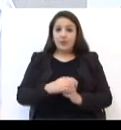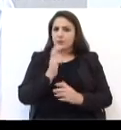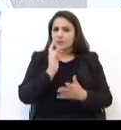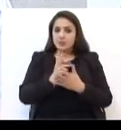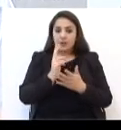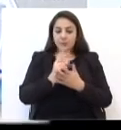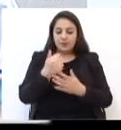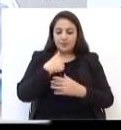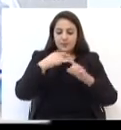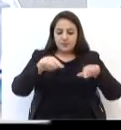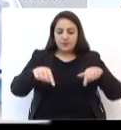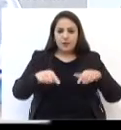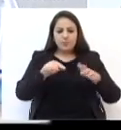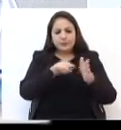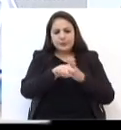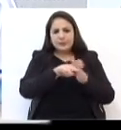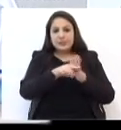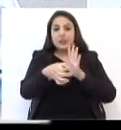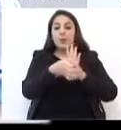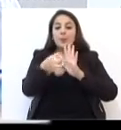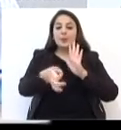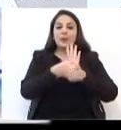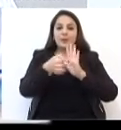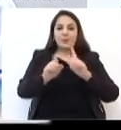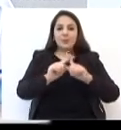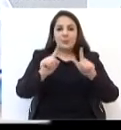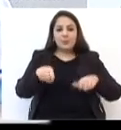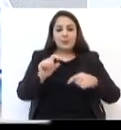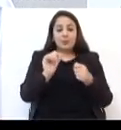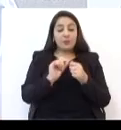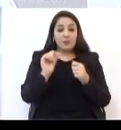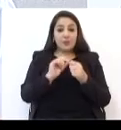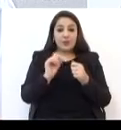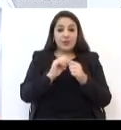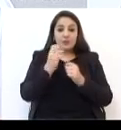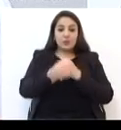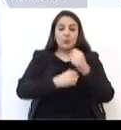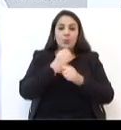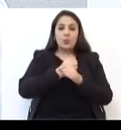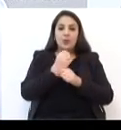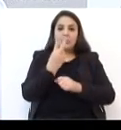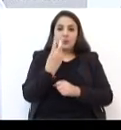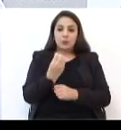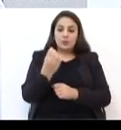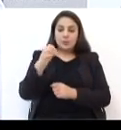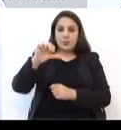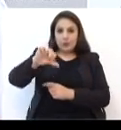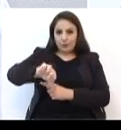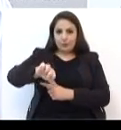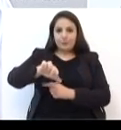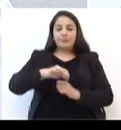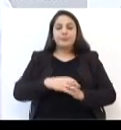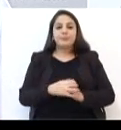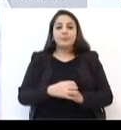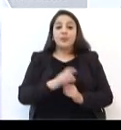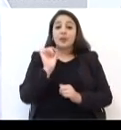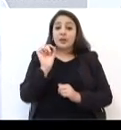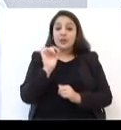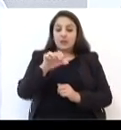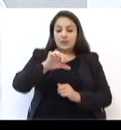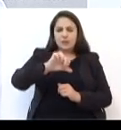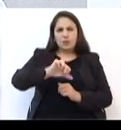meu gabinete, uma pesquisa de opinião pública que foi realizada no ano de 2009,